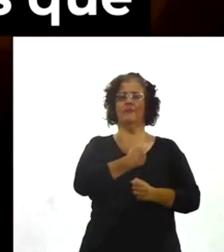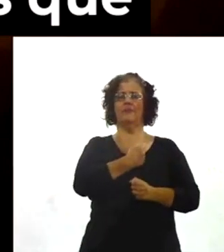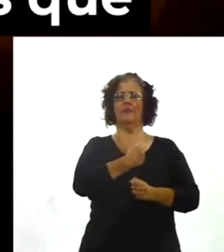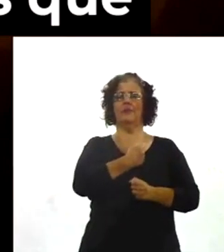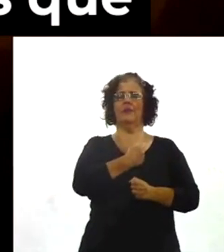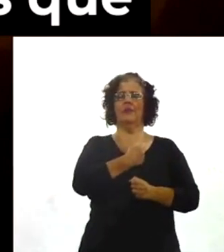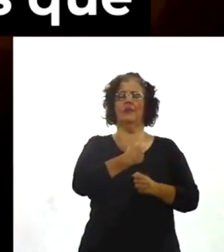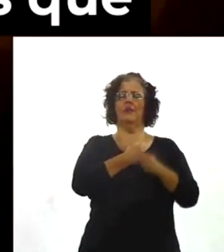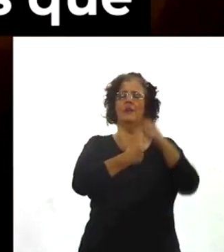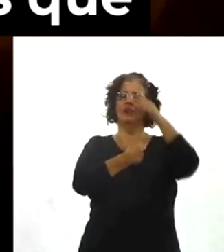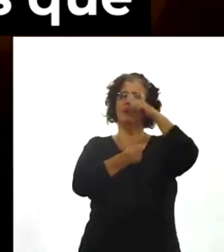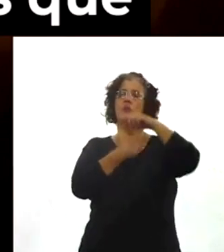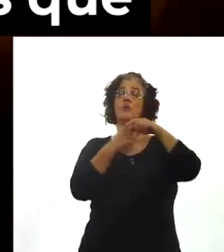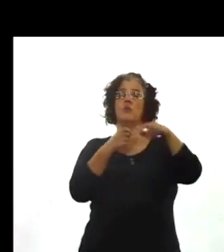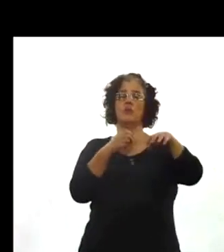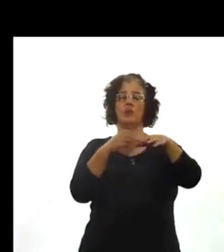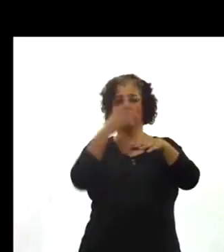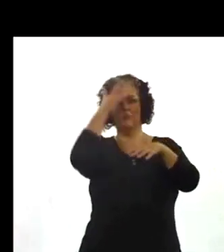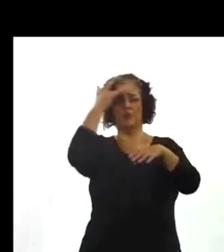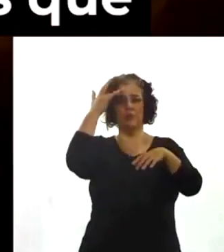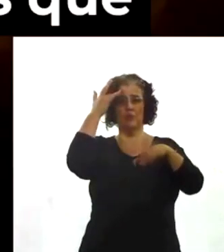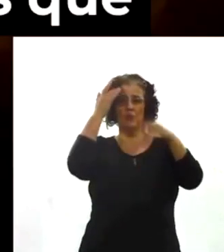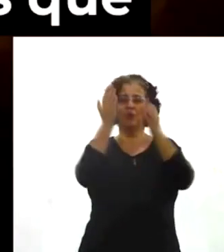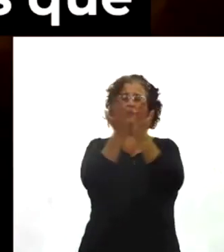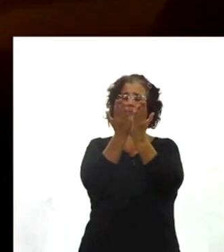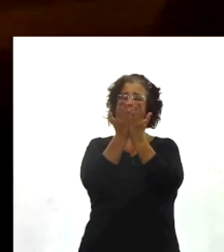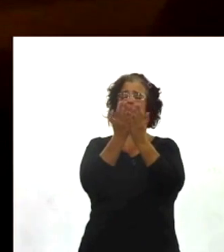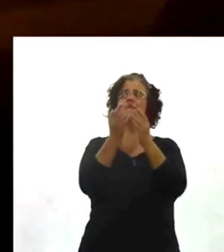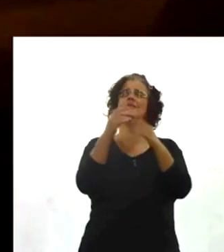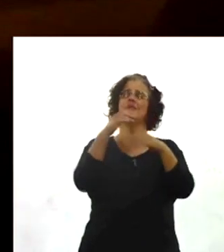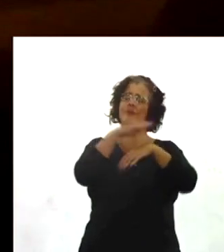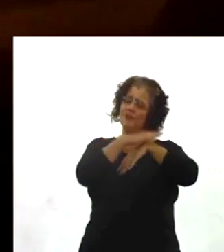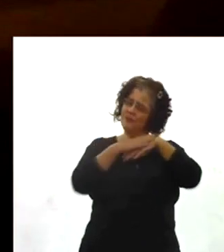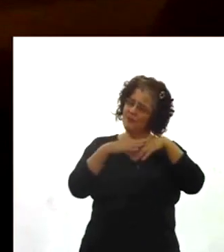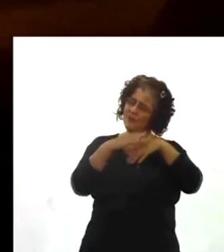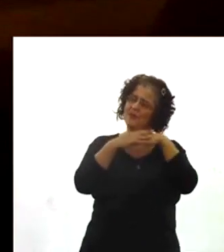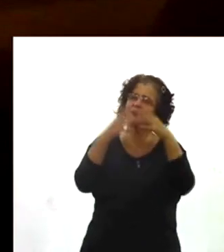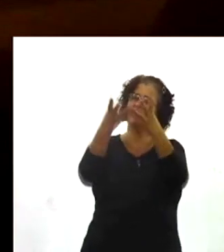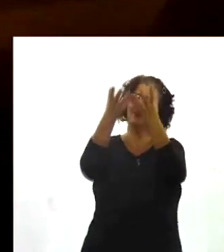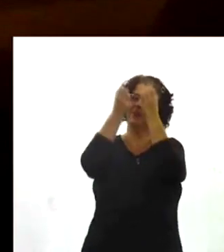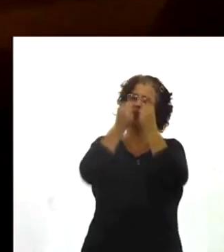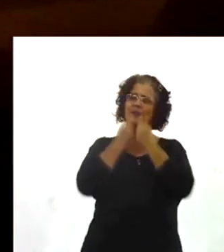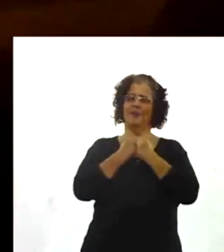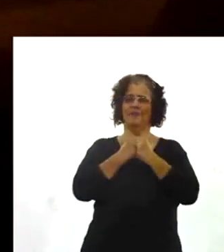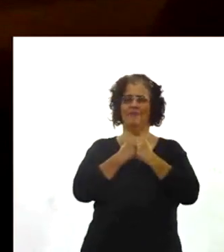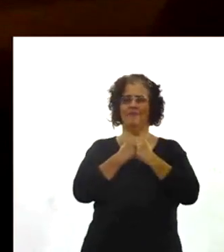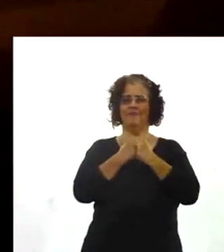sentem confortados, e também pelo vosso conforto, porque